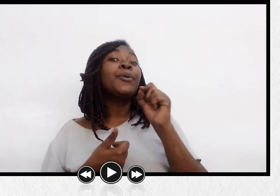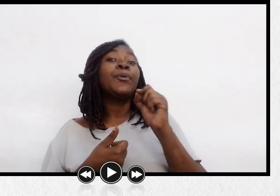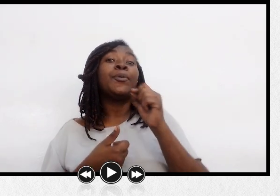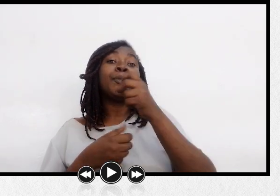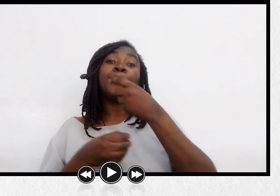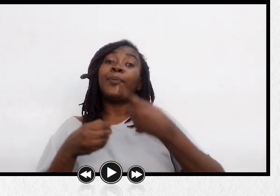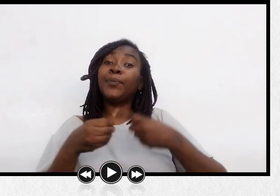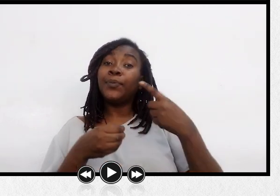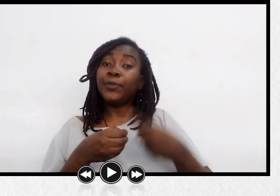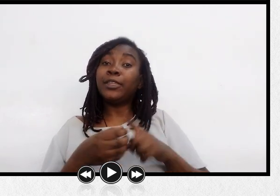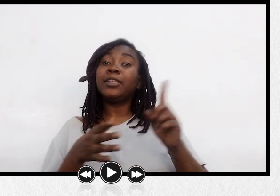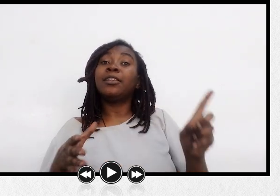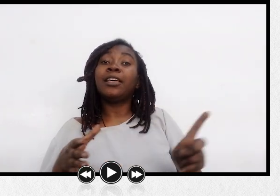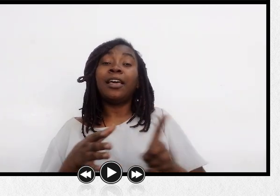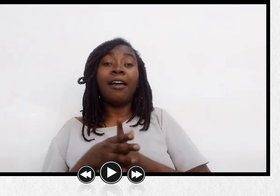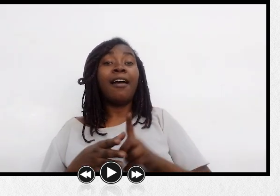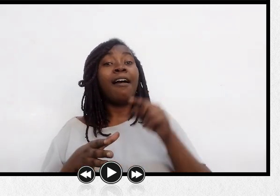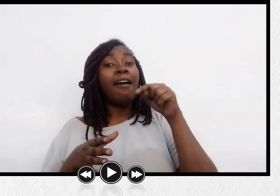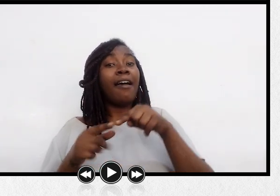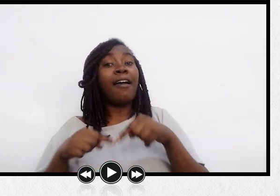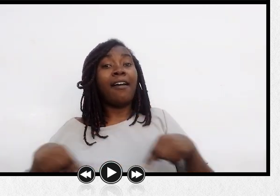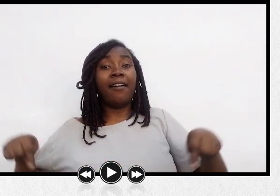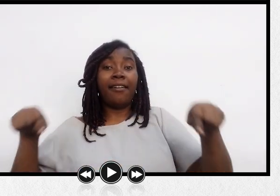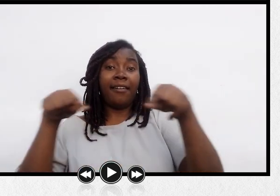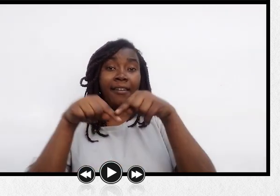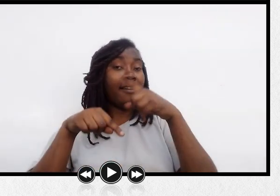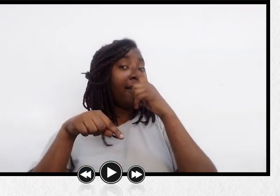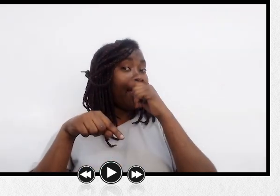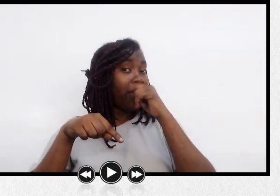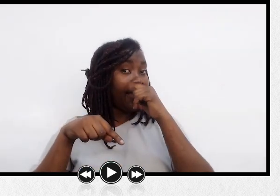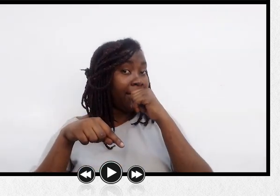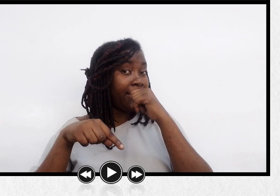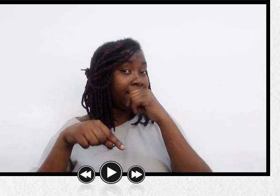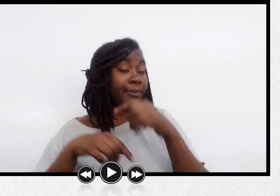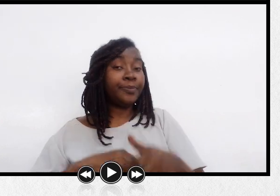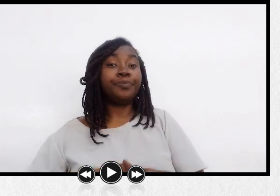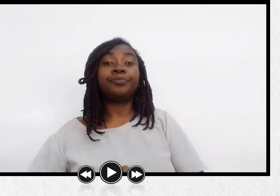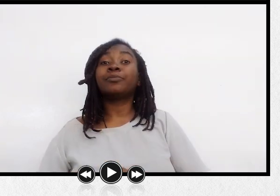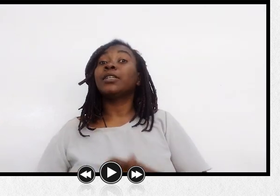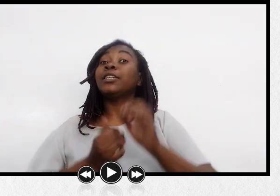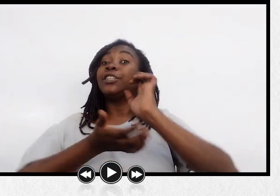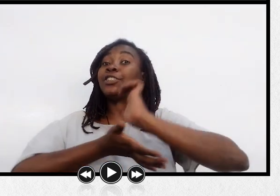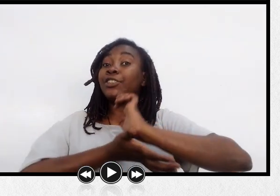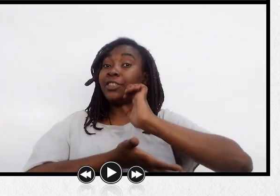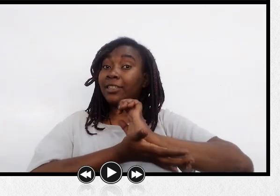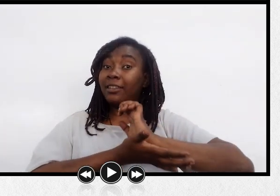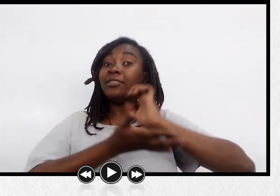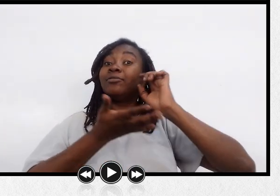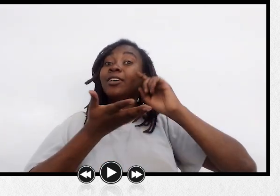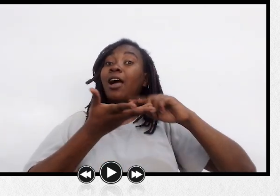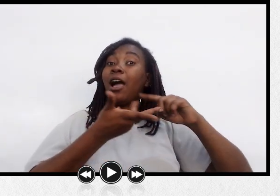que compõem aquela bacia hidrográfica, né? Do Estado, a